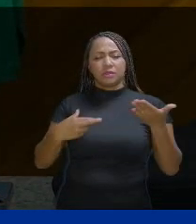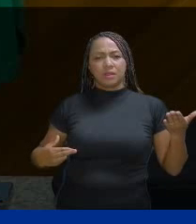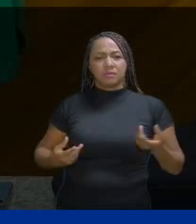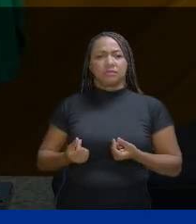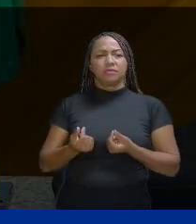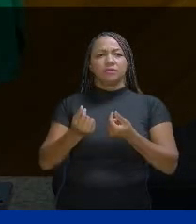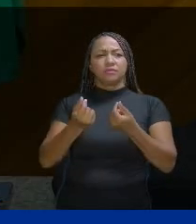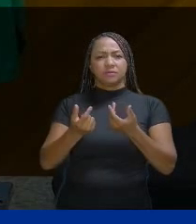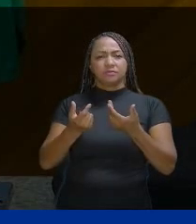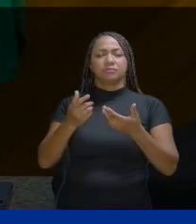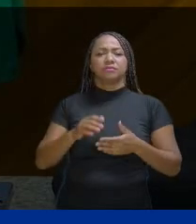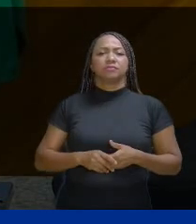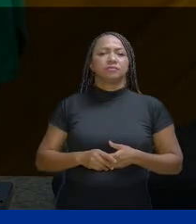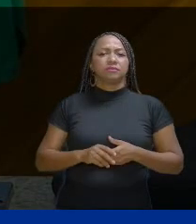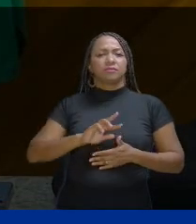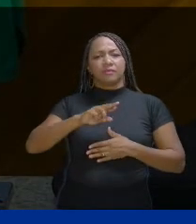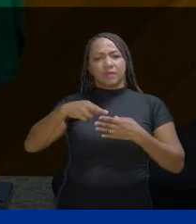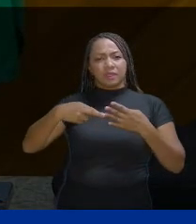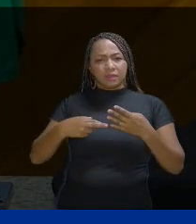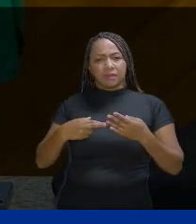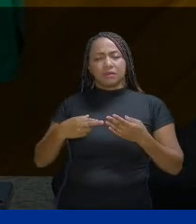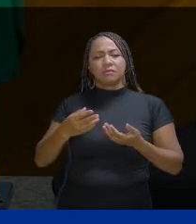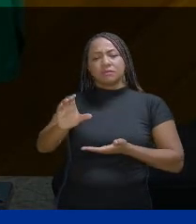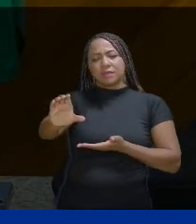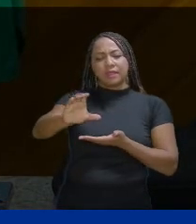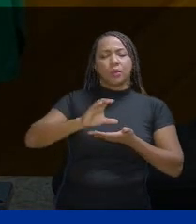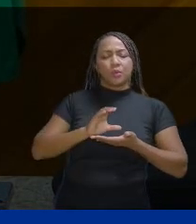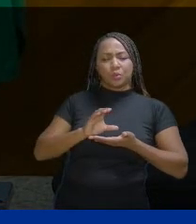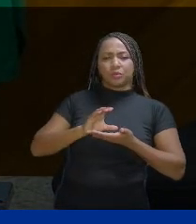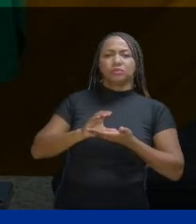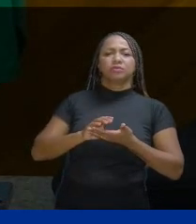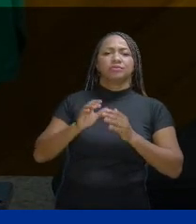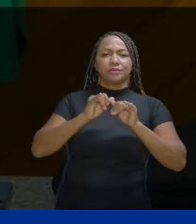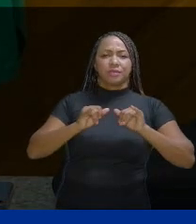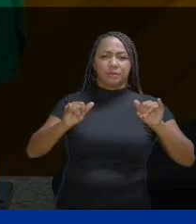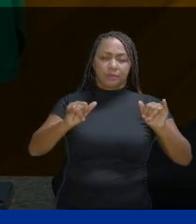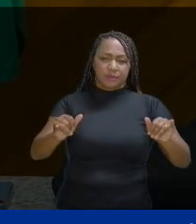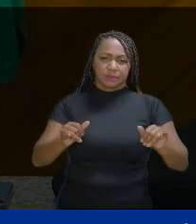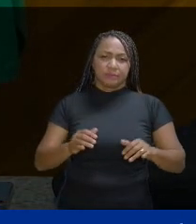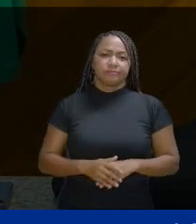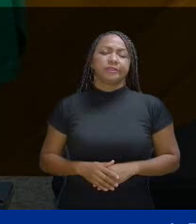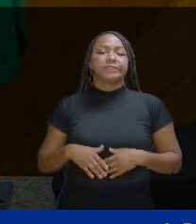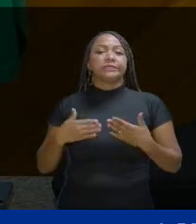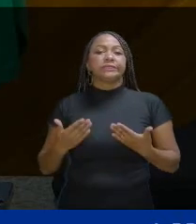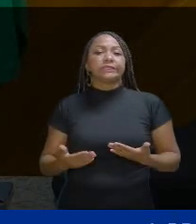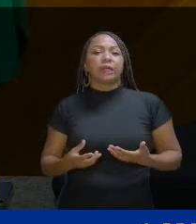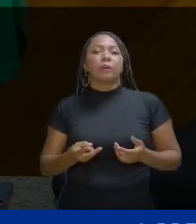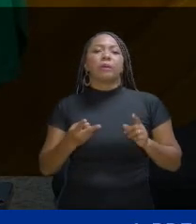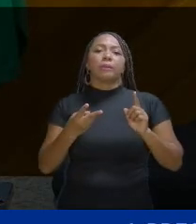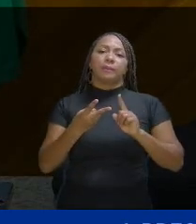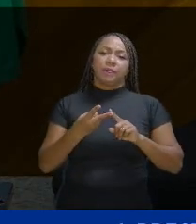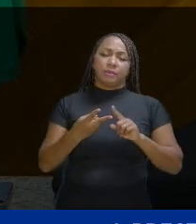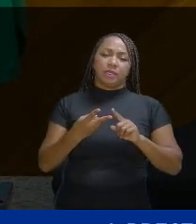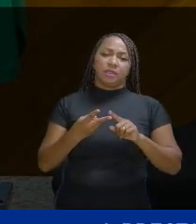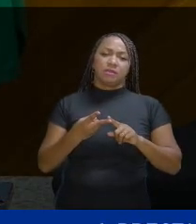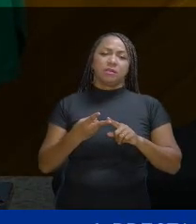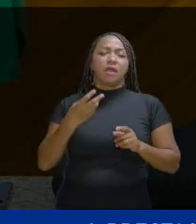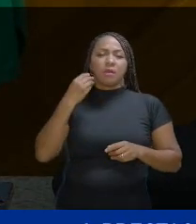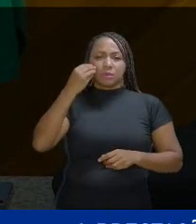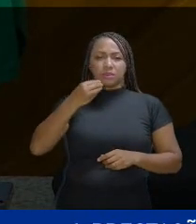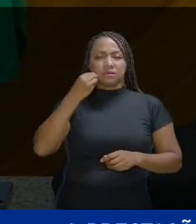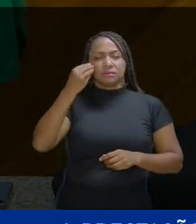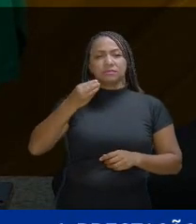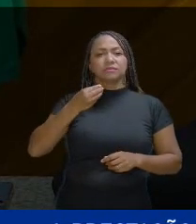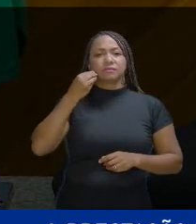financeiros relativos aos recursos recebidos Foco no na procurador campanha. regional. Pois bem, em Ele relação é branco, à de primeira, cabelos castanhos escuros, observa-se curtos, que a